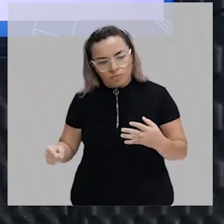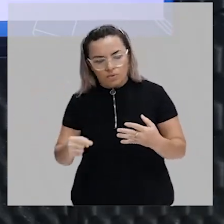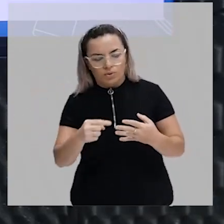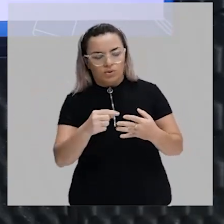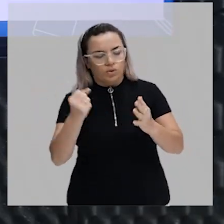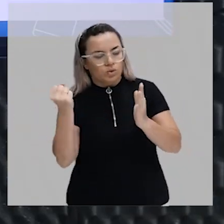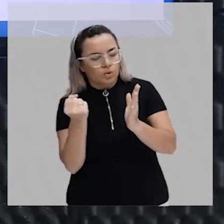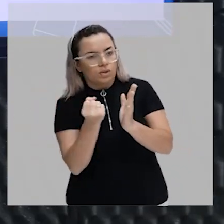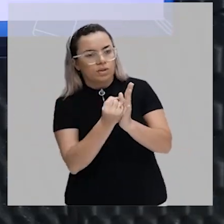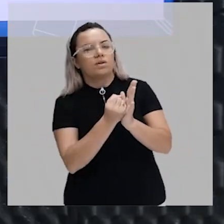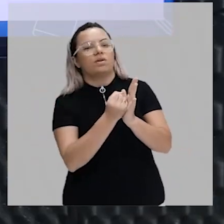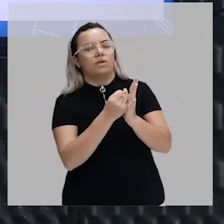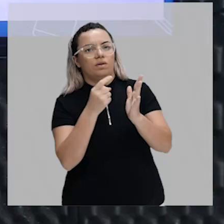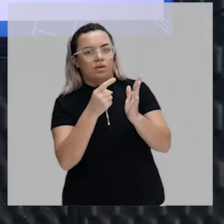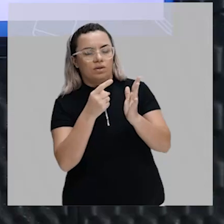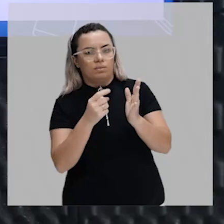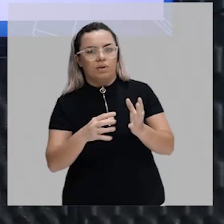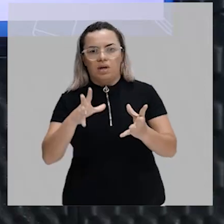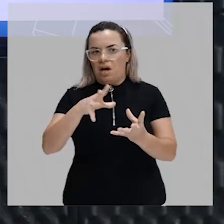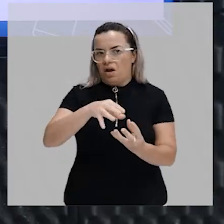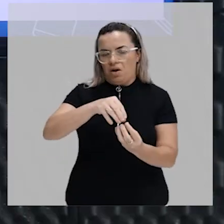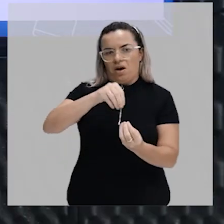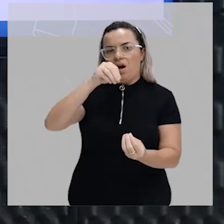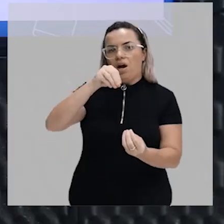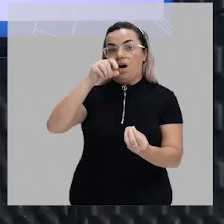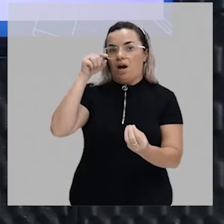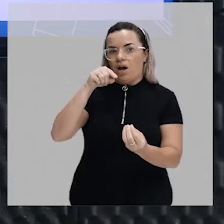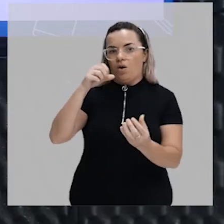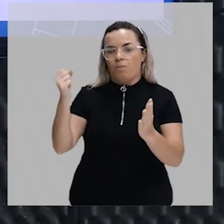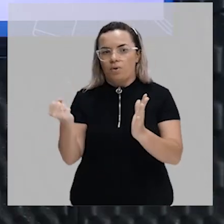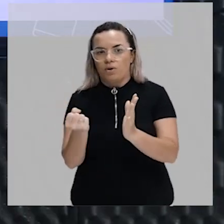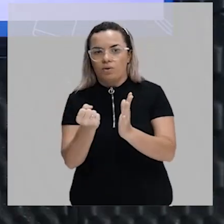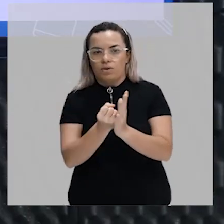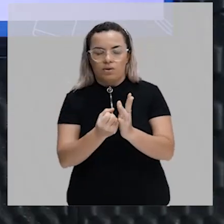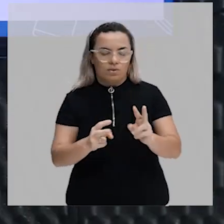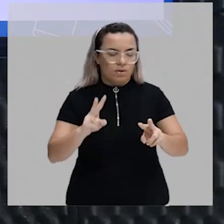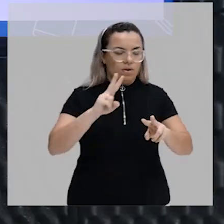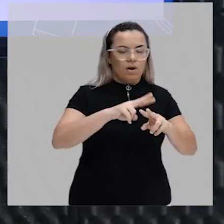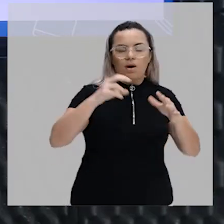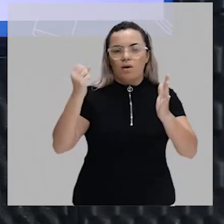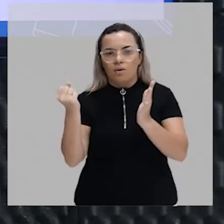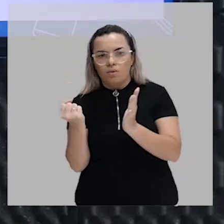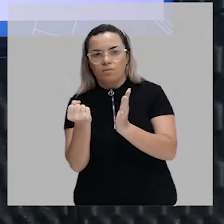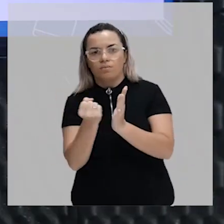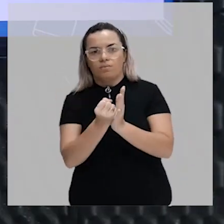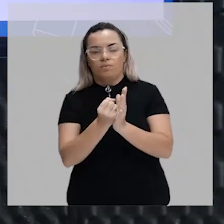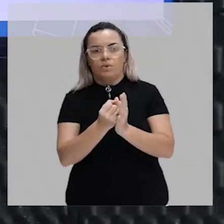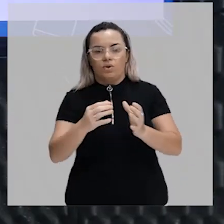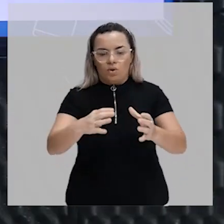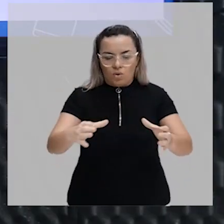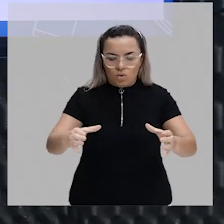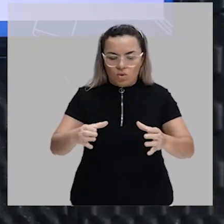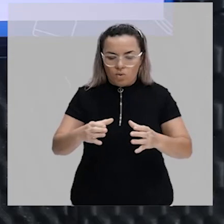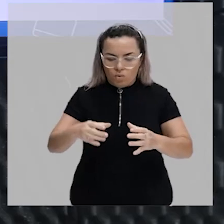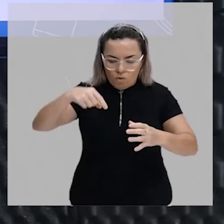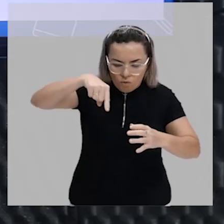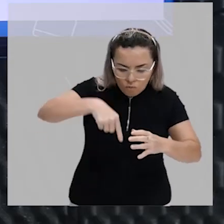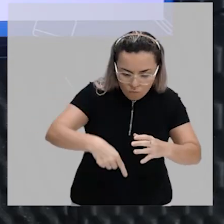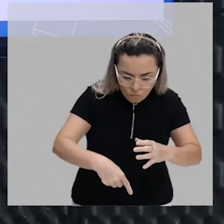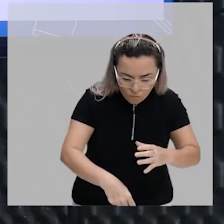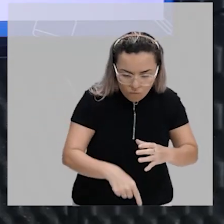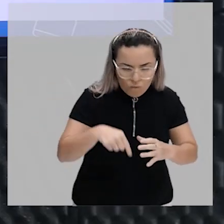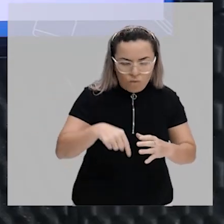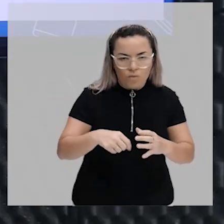com os símbolos. A alma é um símbolo, o cárcere é um símbolo, o calabouço é um símbolo. Aquilo